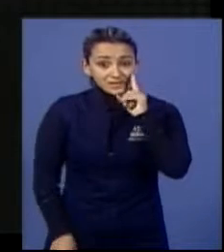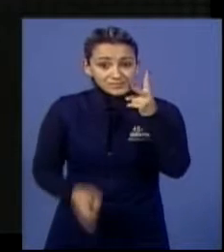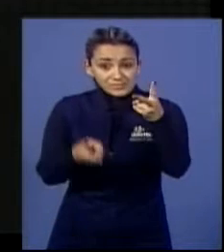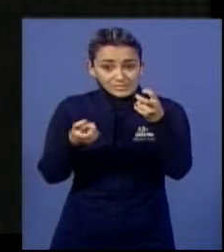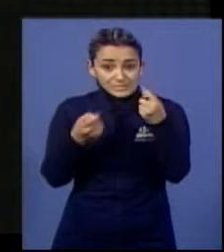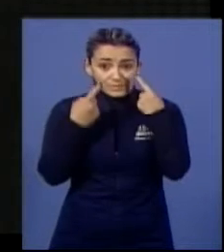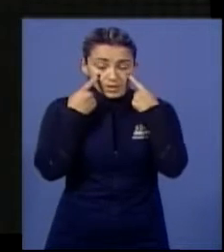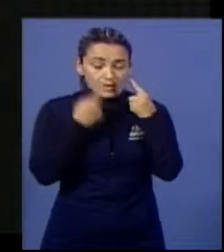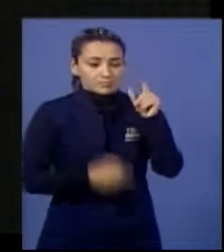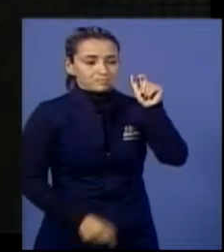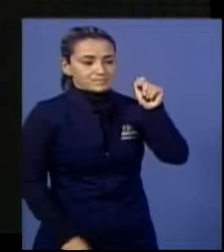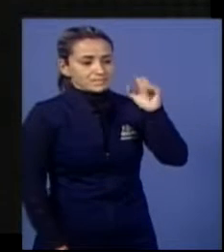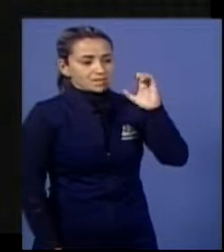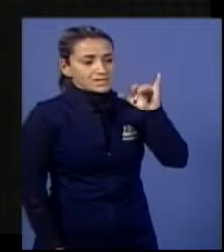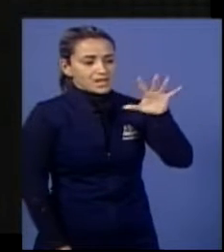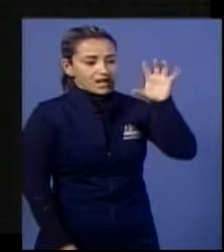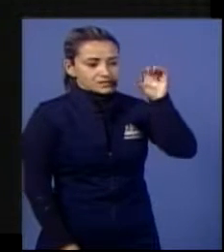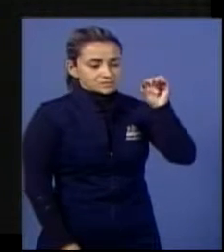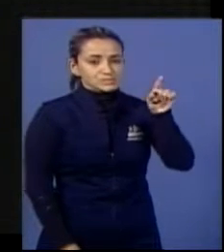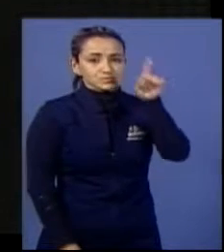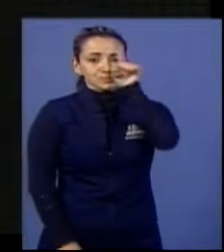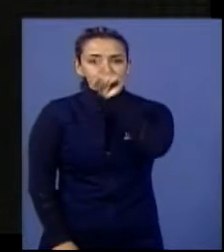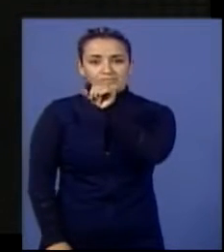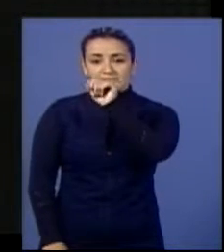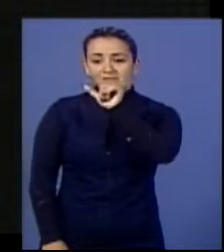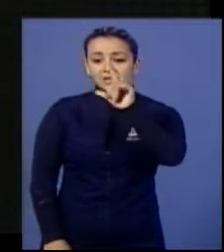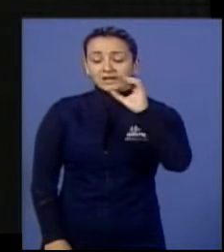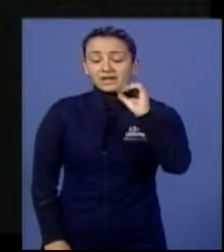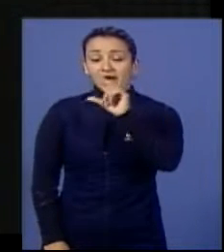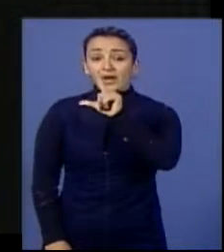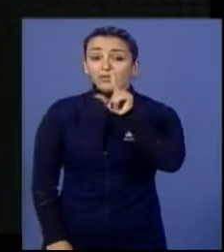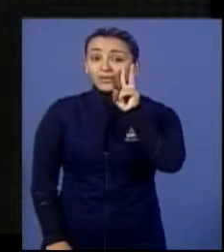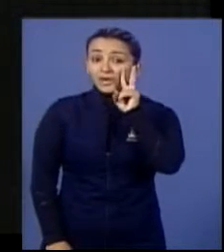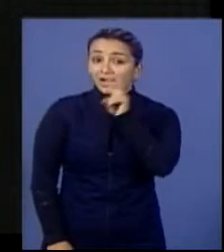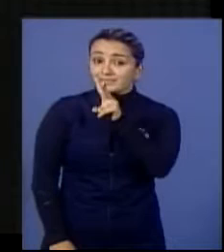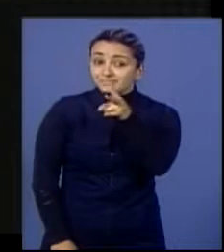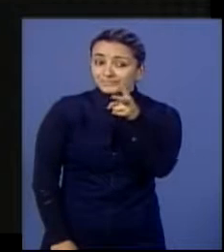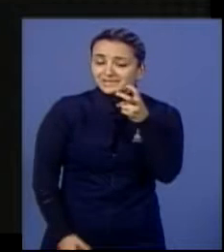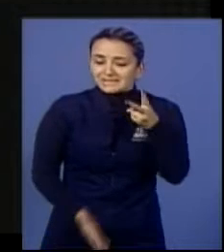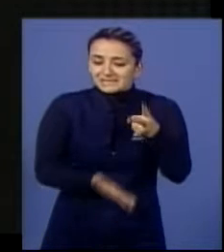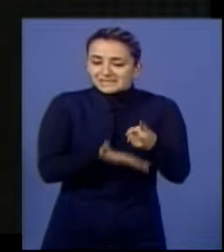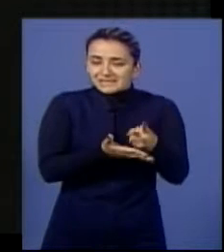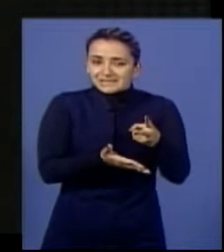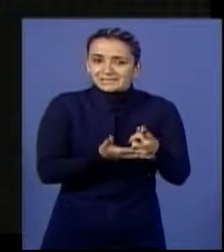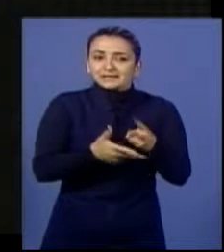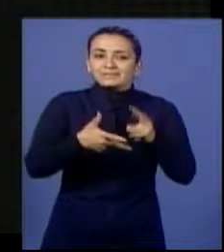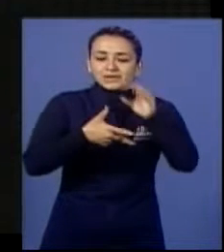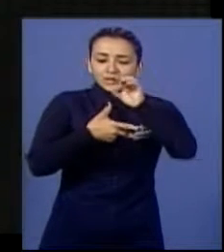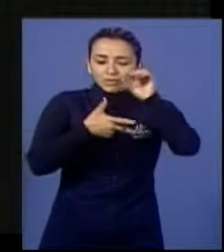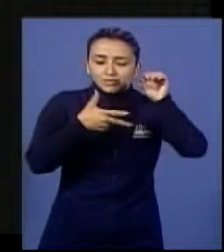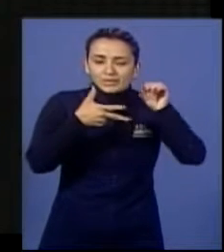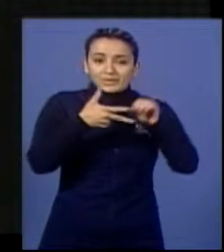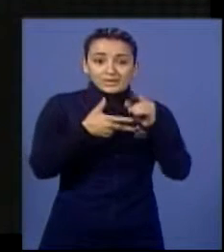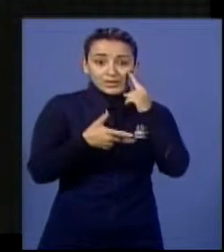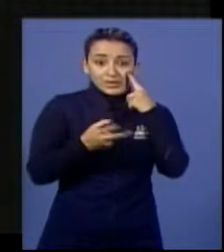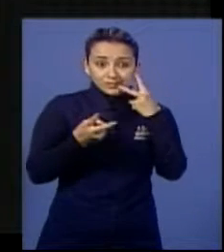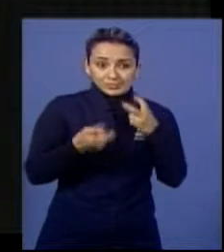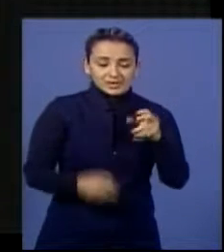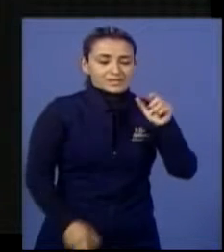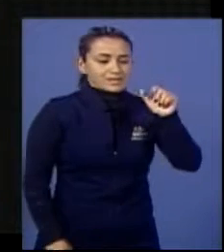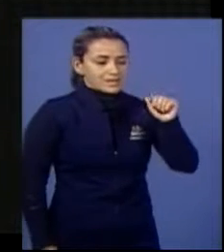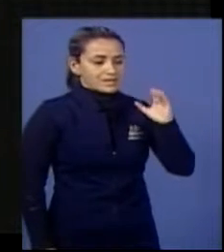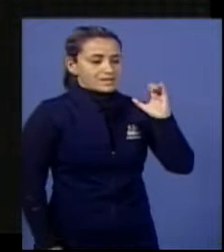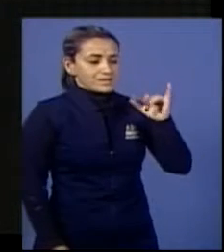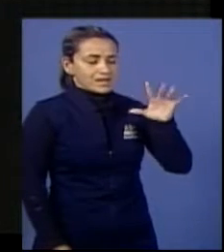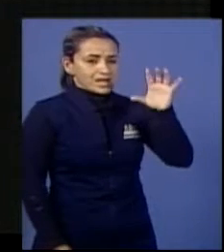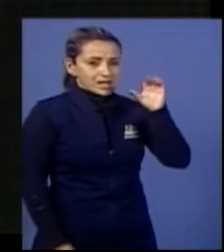opa, aqui eu quero comentar um negócio que todo ano tem no Enem, todo ano. Quando você reage ácido com